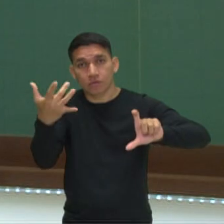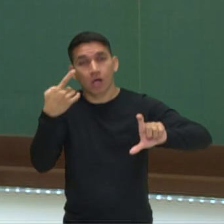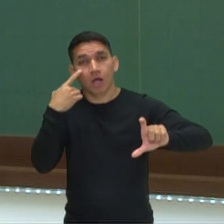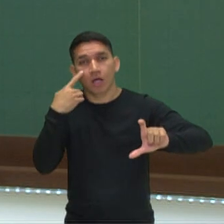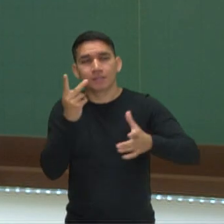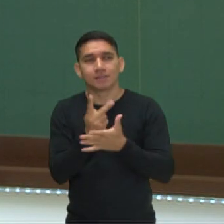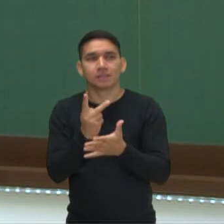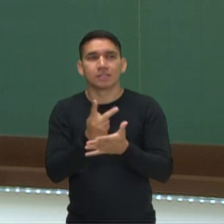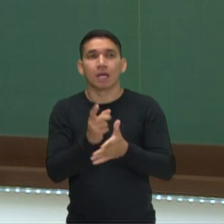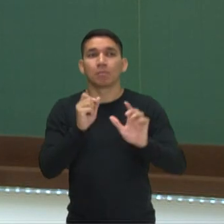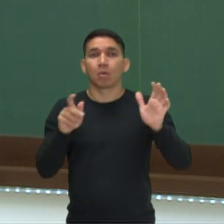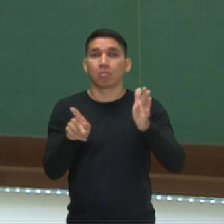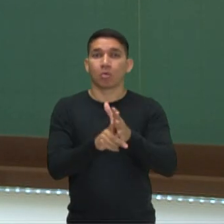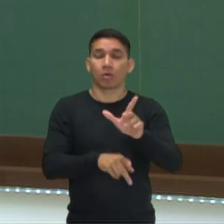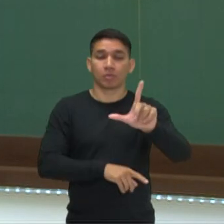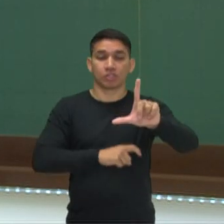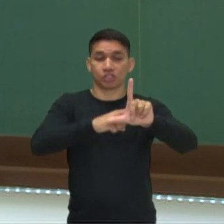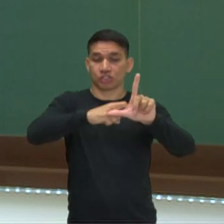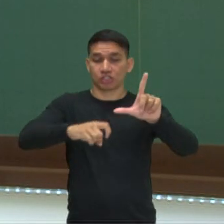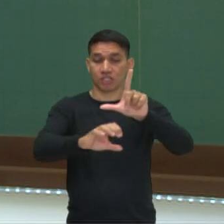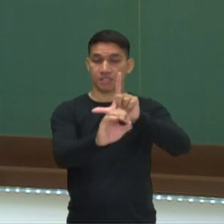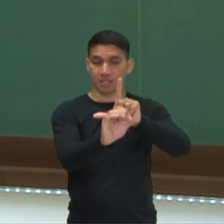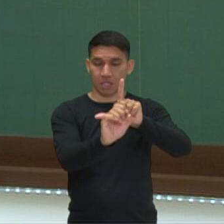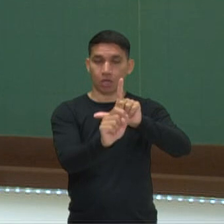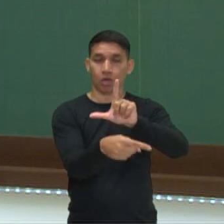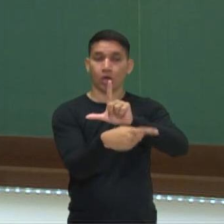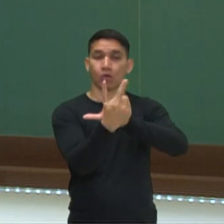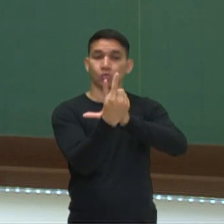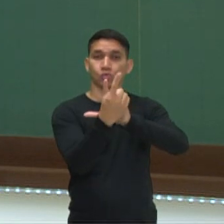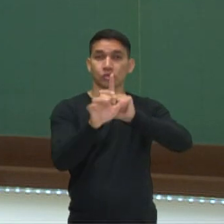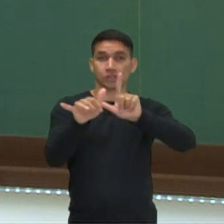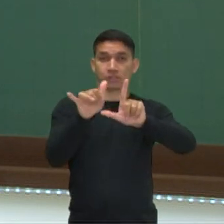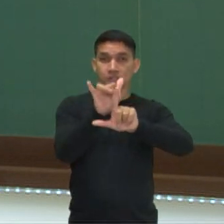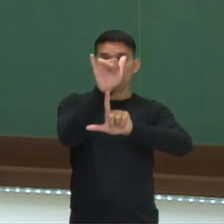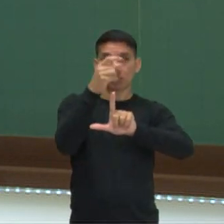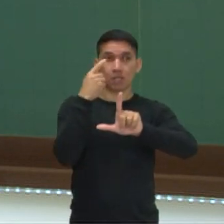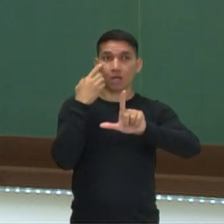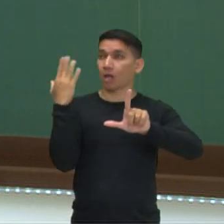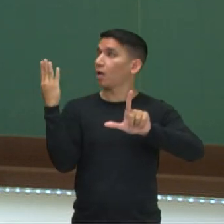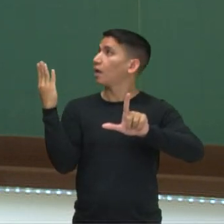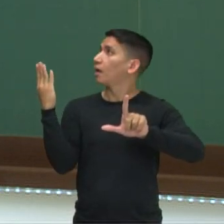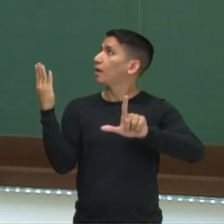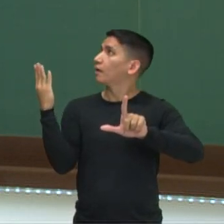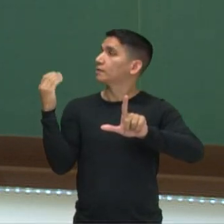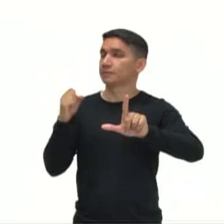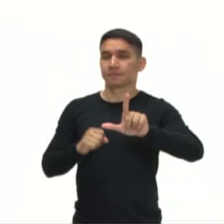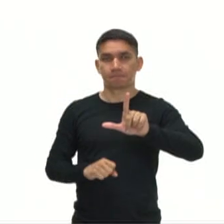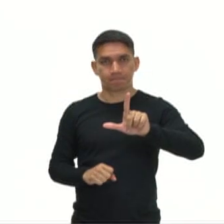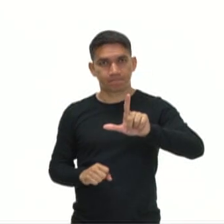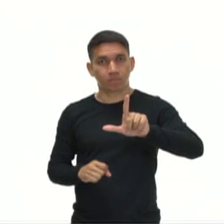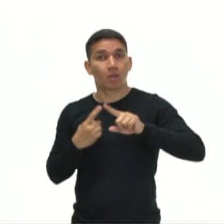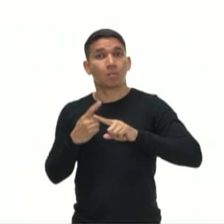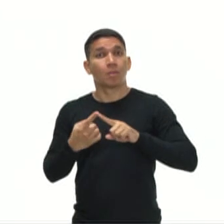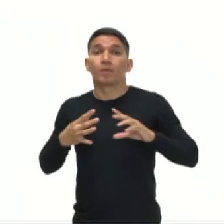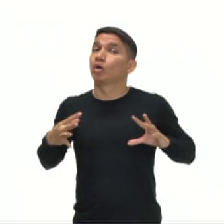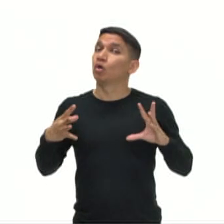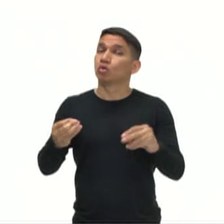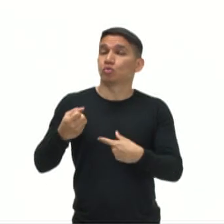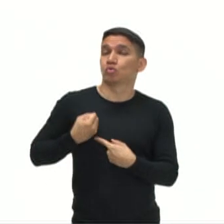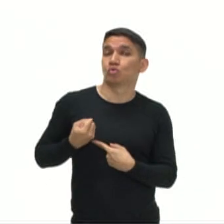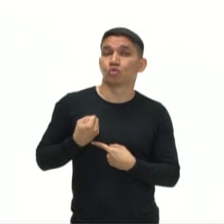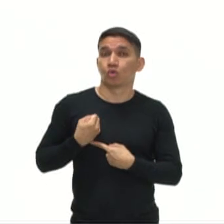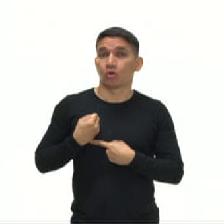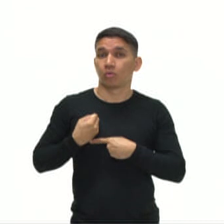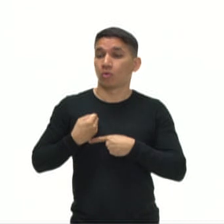ponto 0 para x e 1 para y. Estão vendo aqui? 0 e 1, pois todo número elevado